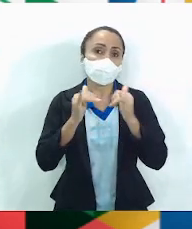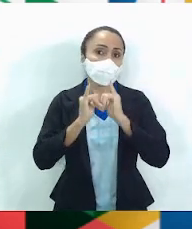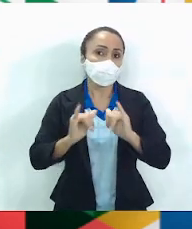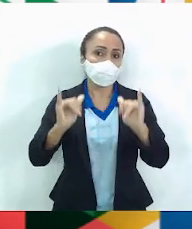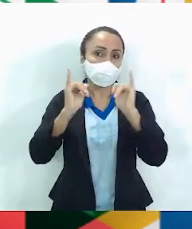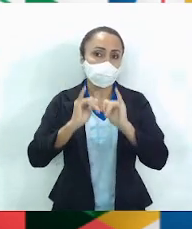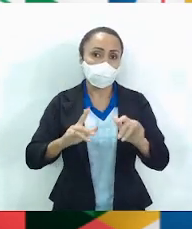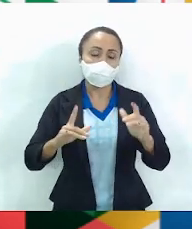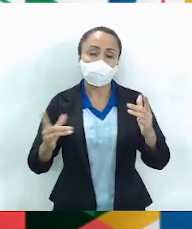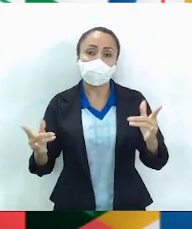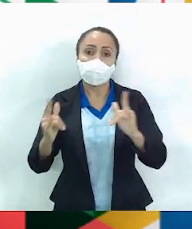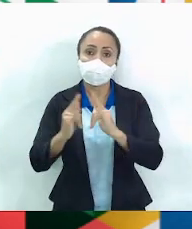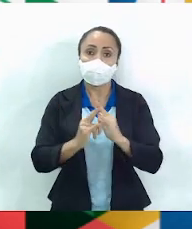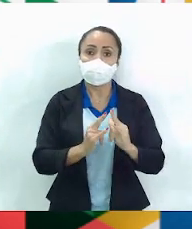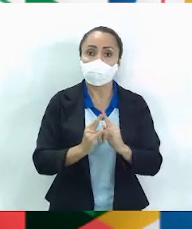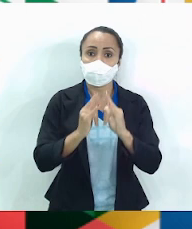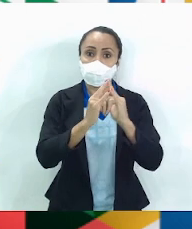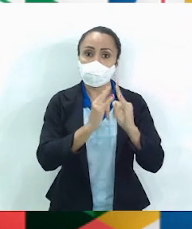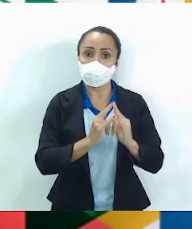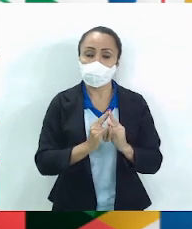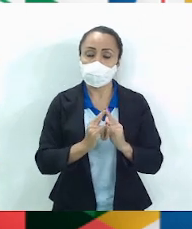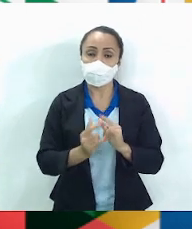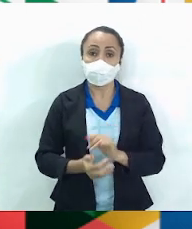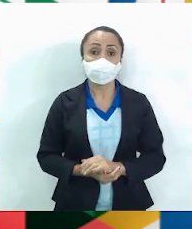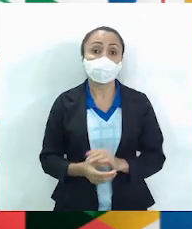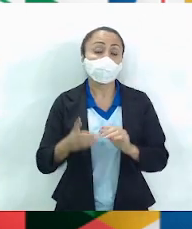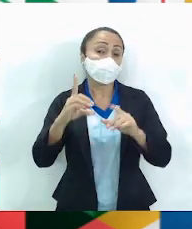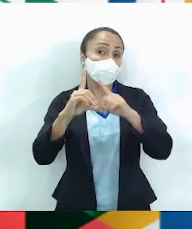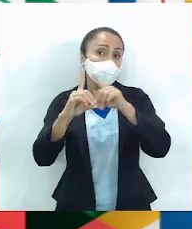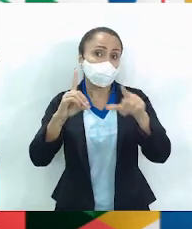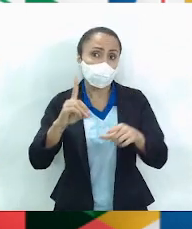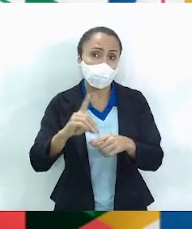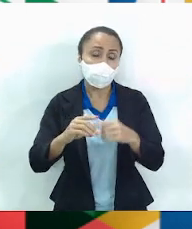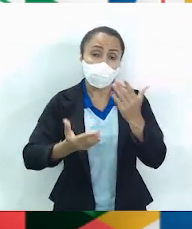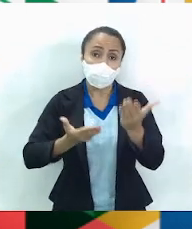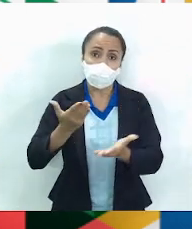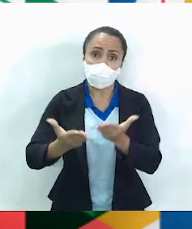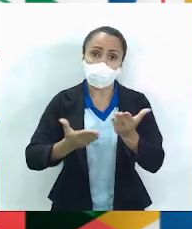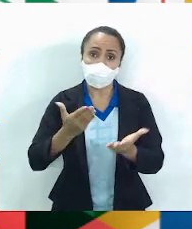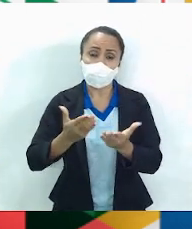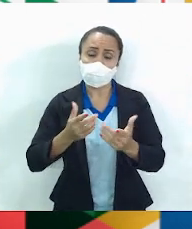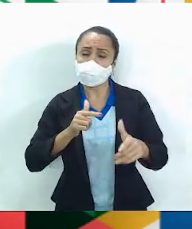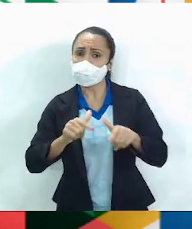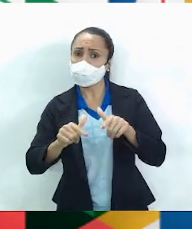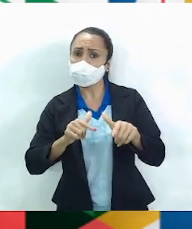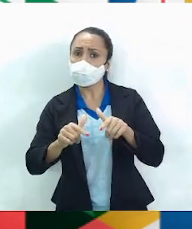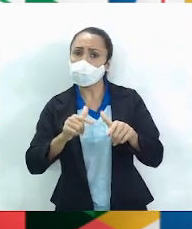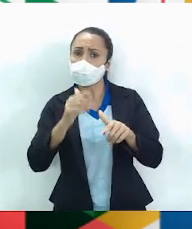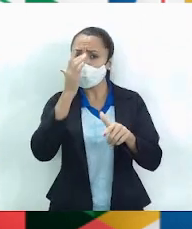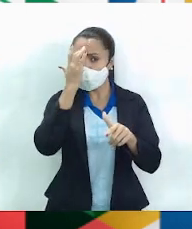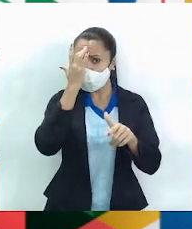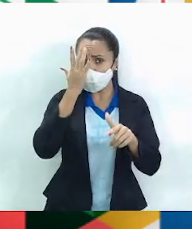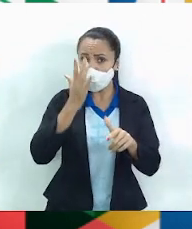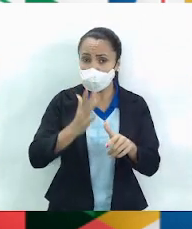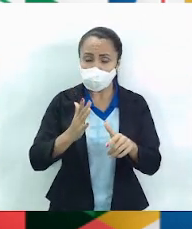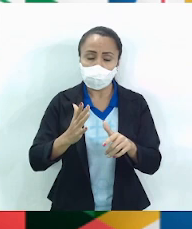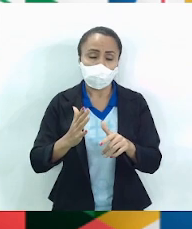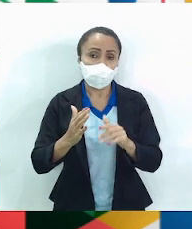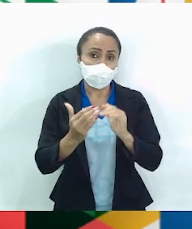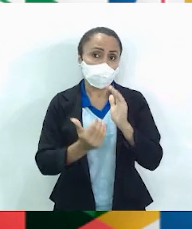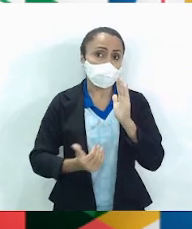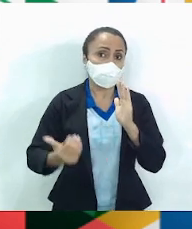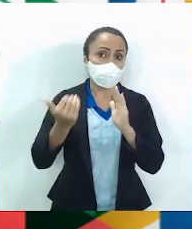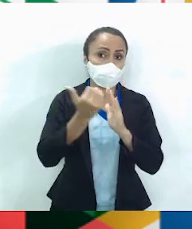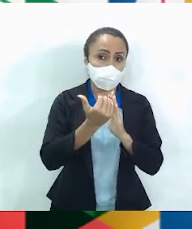das instituições de coleta de dados. D, a oferta de mão de obra e a facilidade de acesso